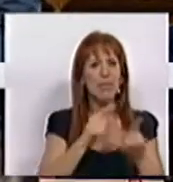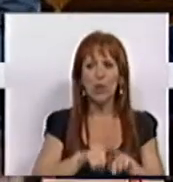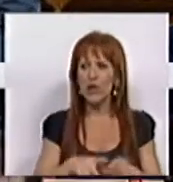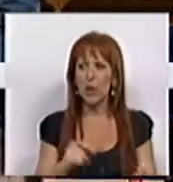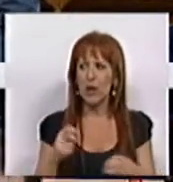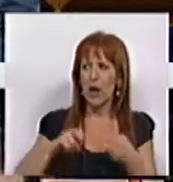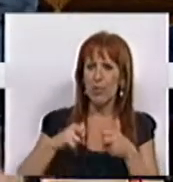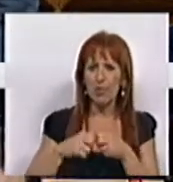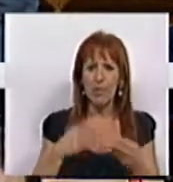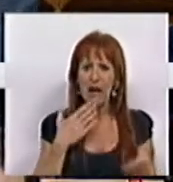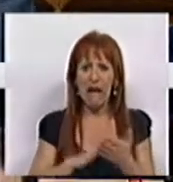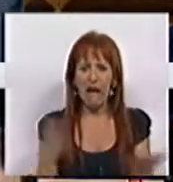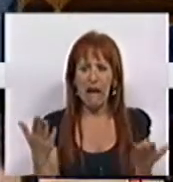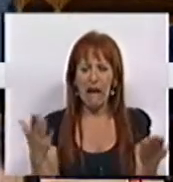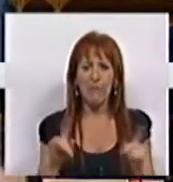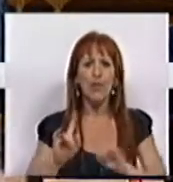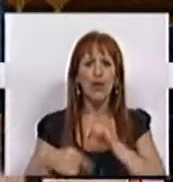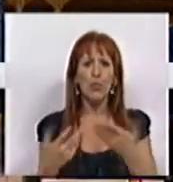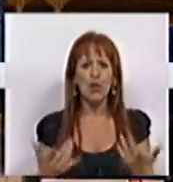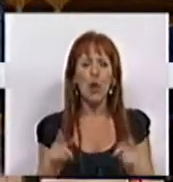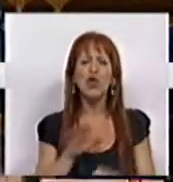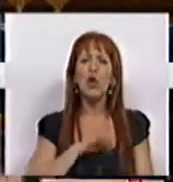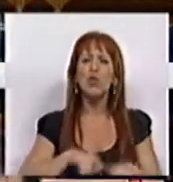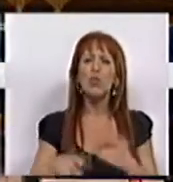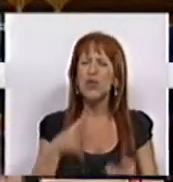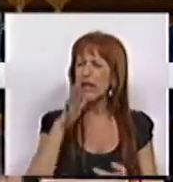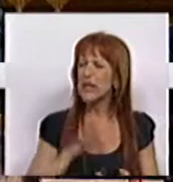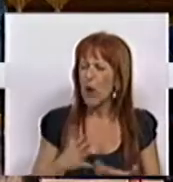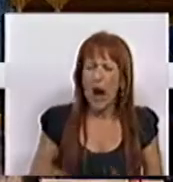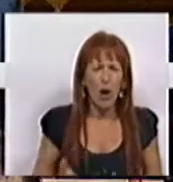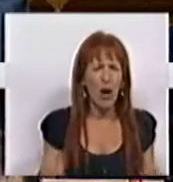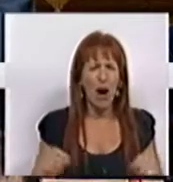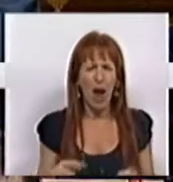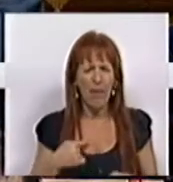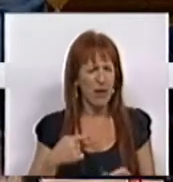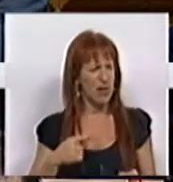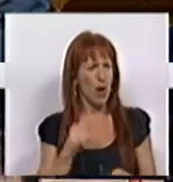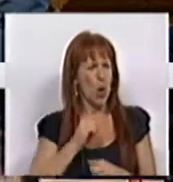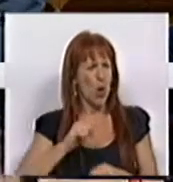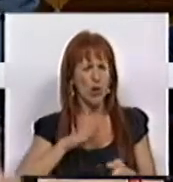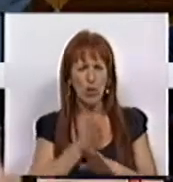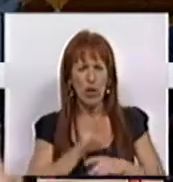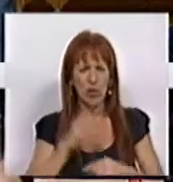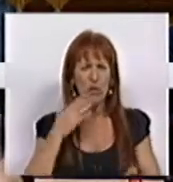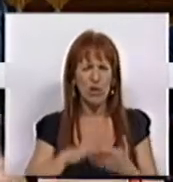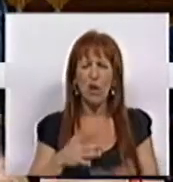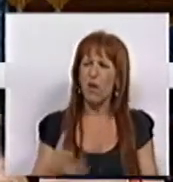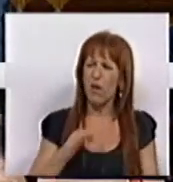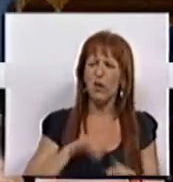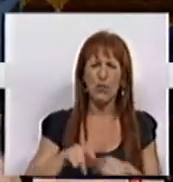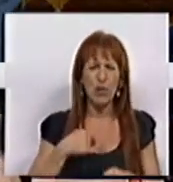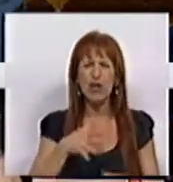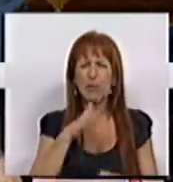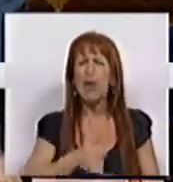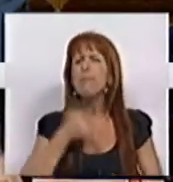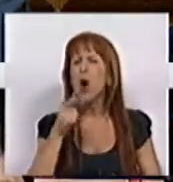resolver o problema da restauração. E depois, agora ainda o senhor deputado nos disse agora que nada nos move contra o setor da restauração. Olha, senhor deputado,